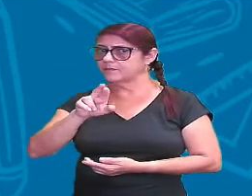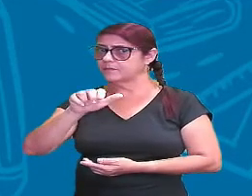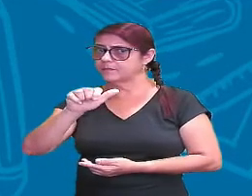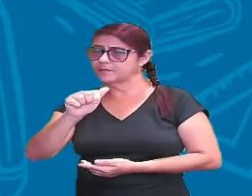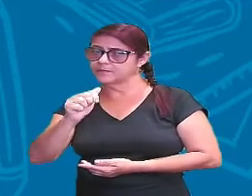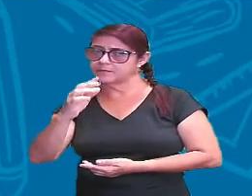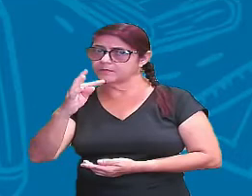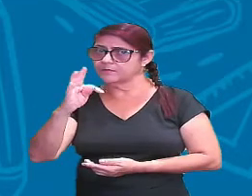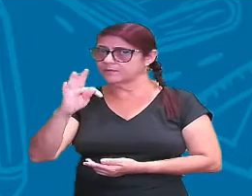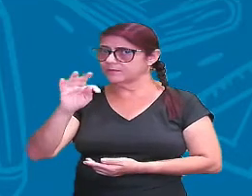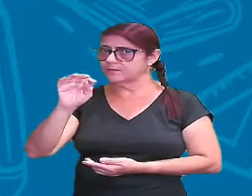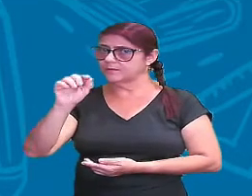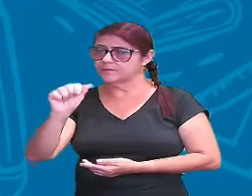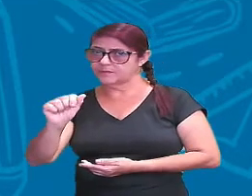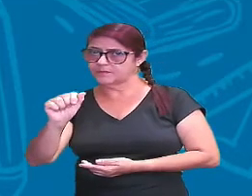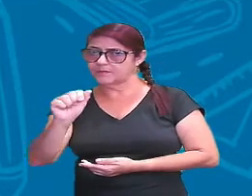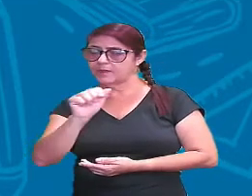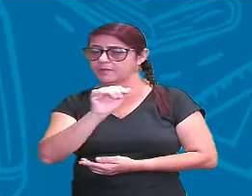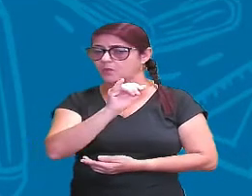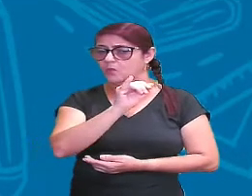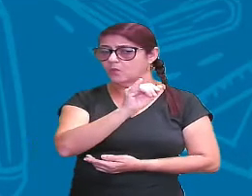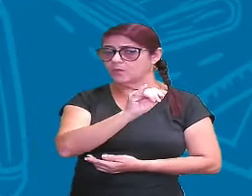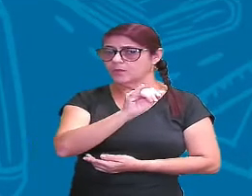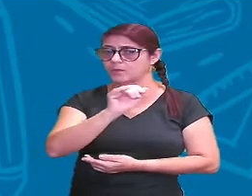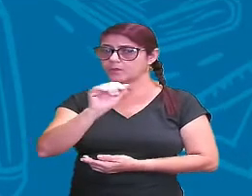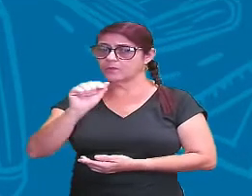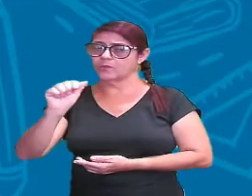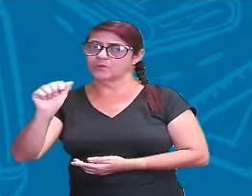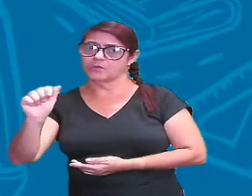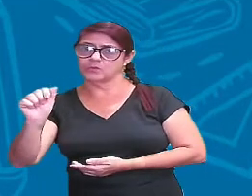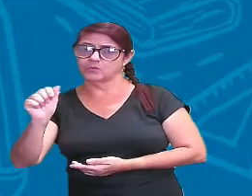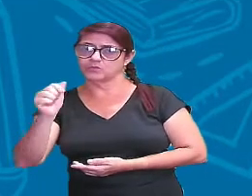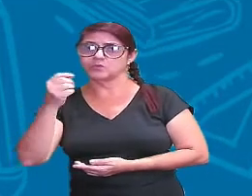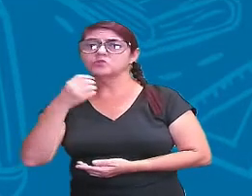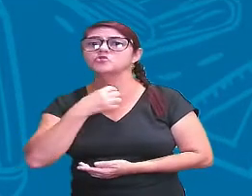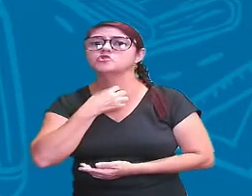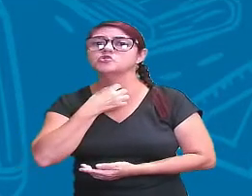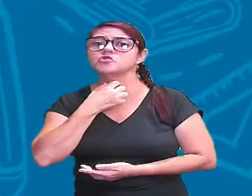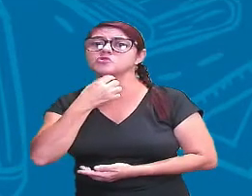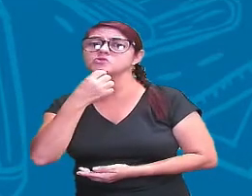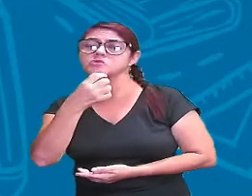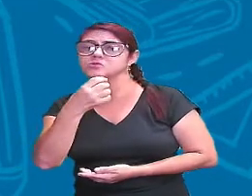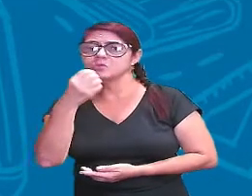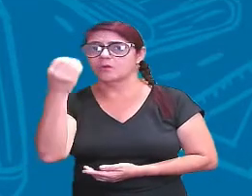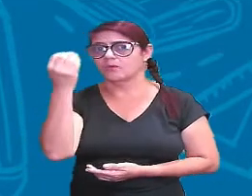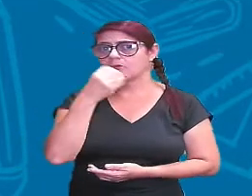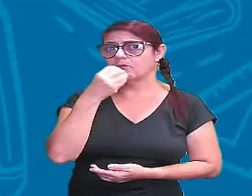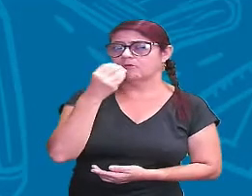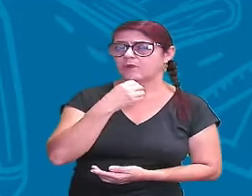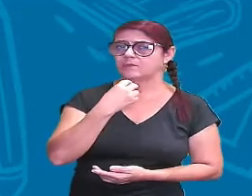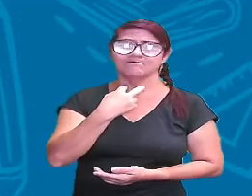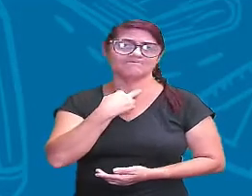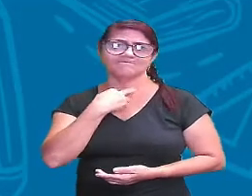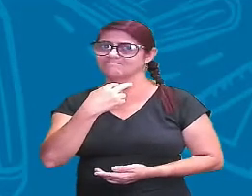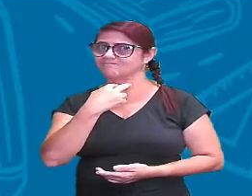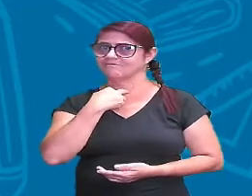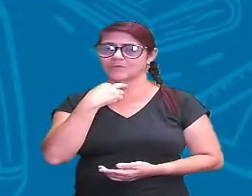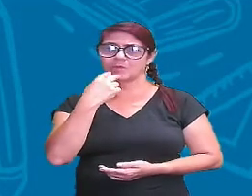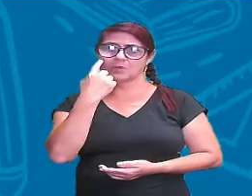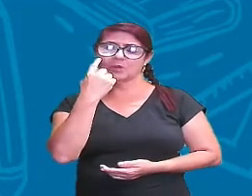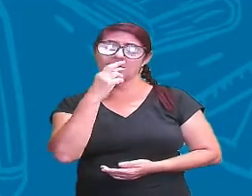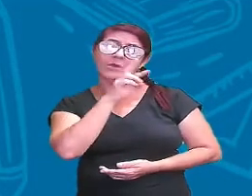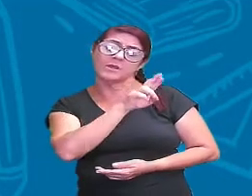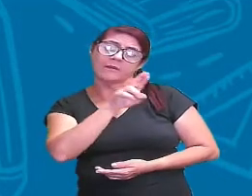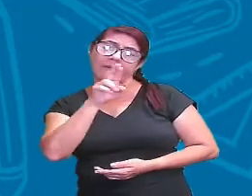Pirata, ele tem um som fraco, então eu vou saber que eu não posso usar dois R's. Eu vou usar